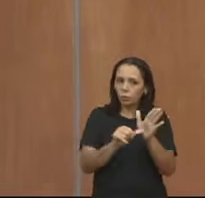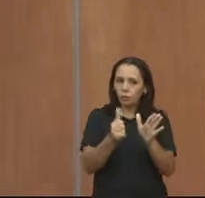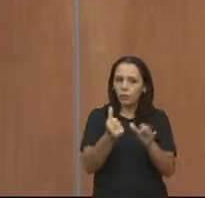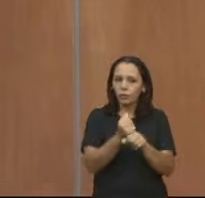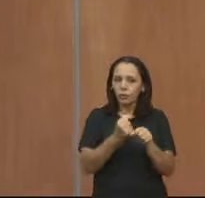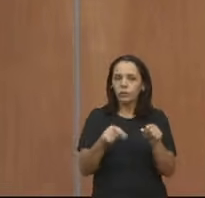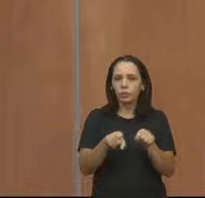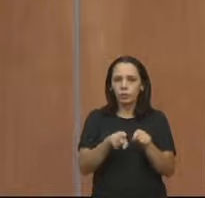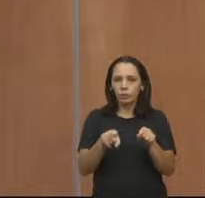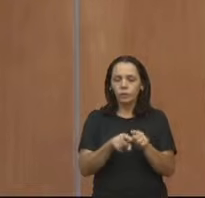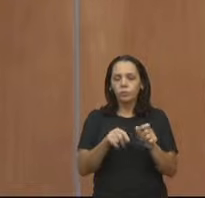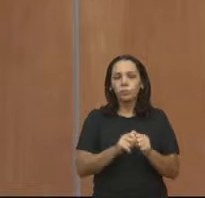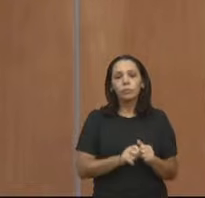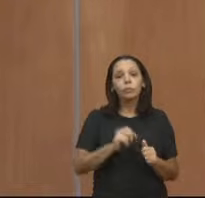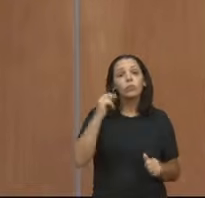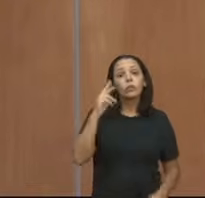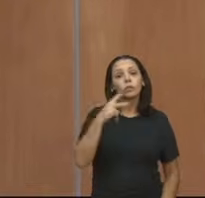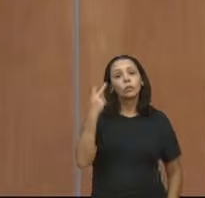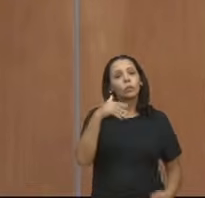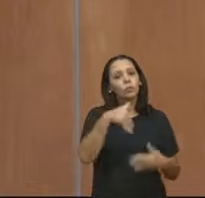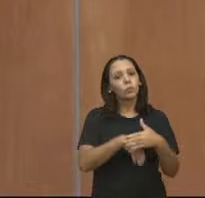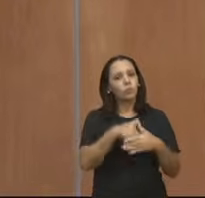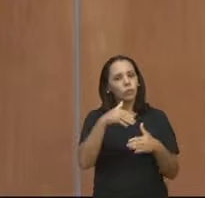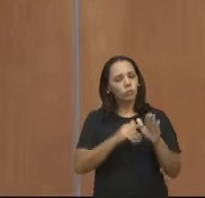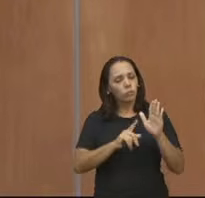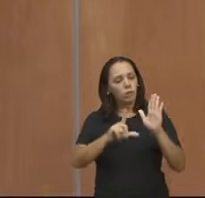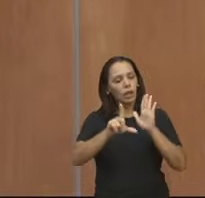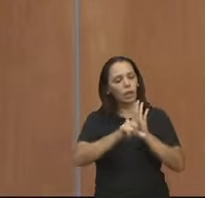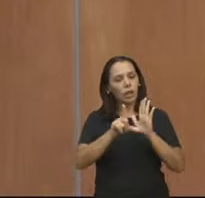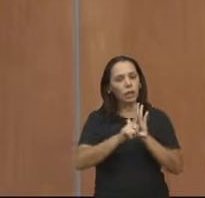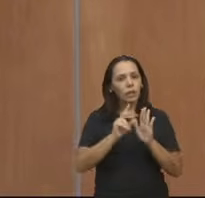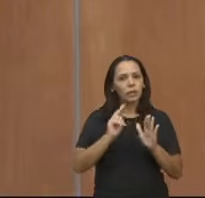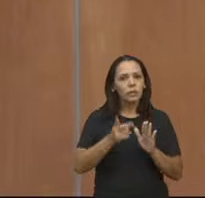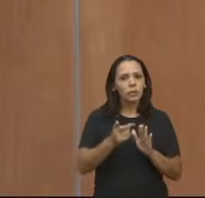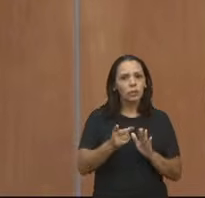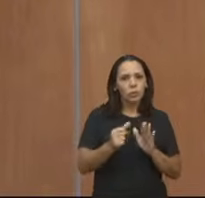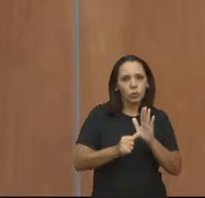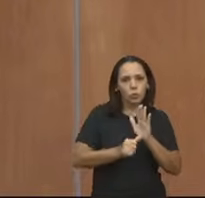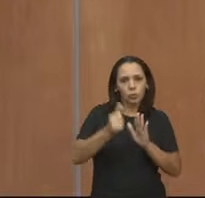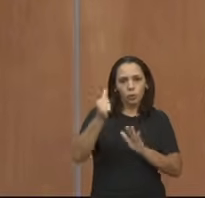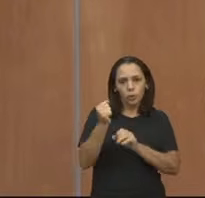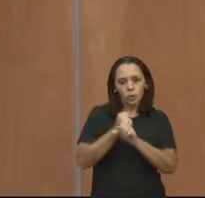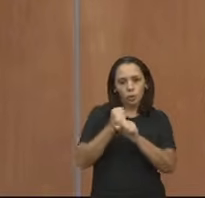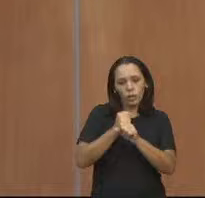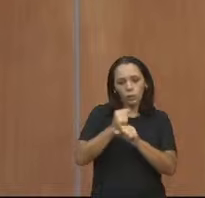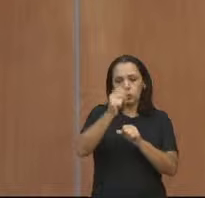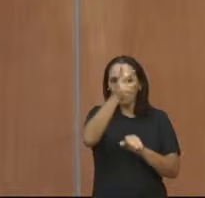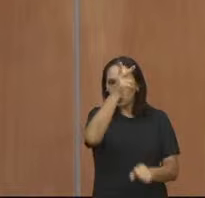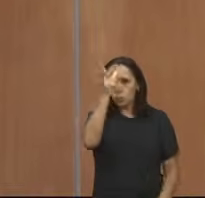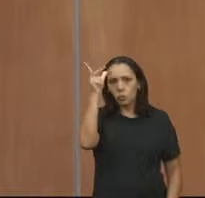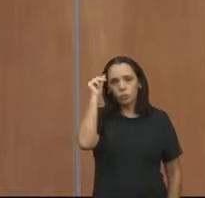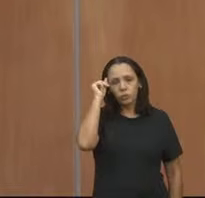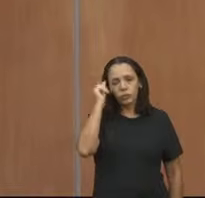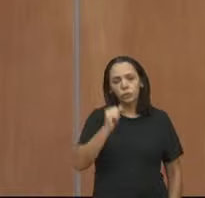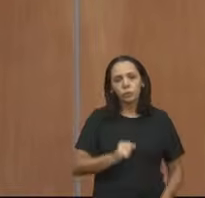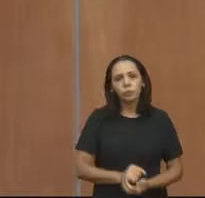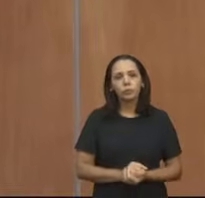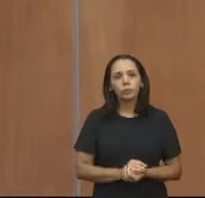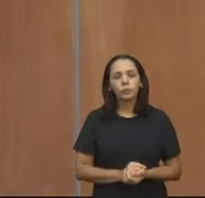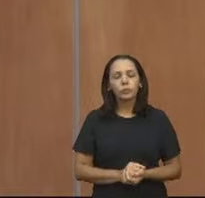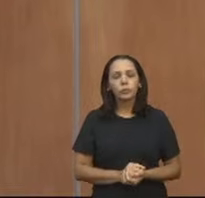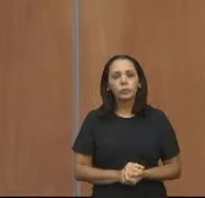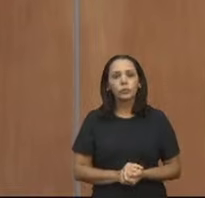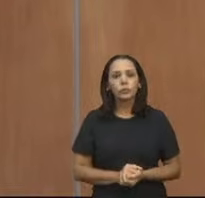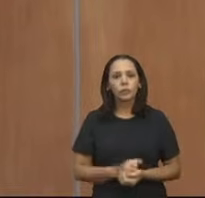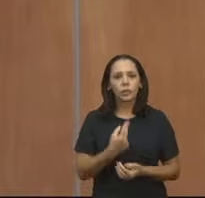vereadores votam essa lei sempre no primeiro ano do prefeito. Então, no caso, 2025, depois